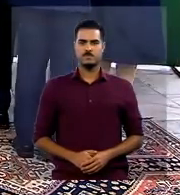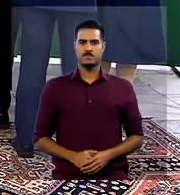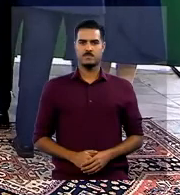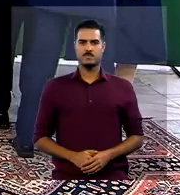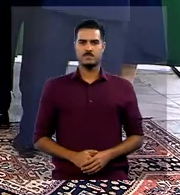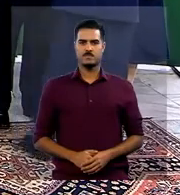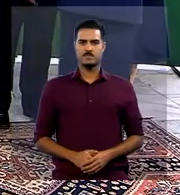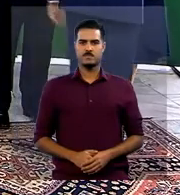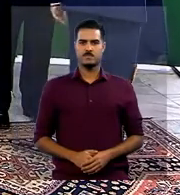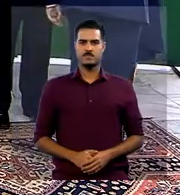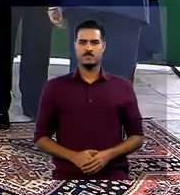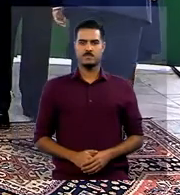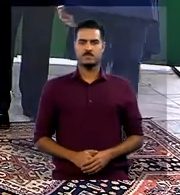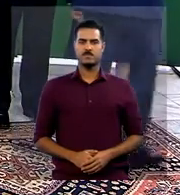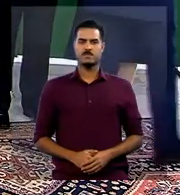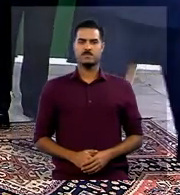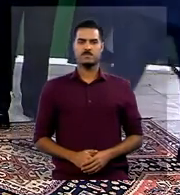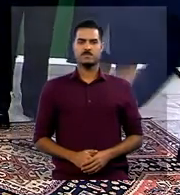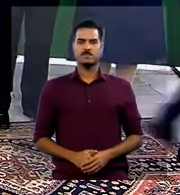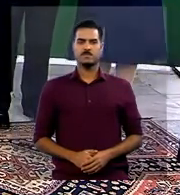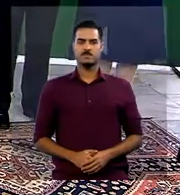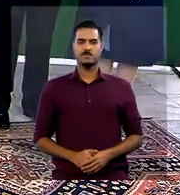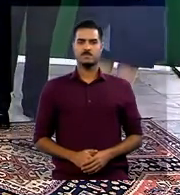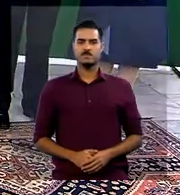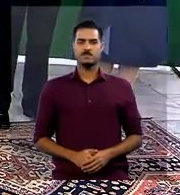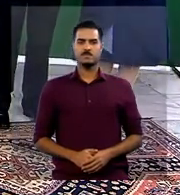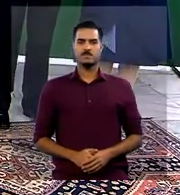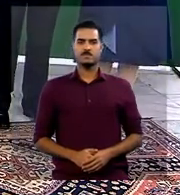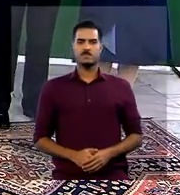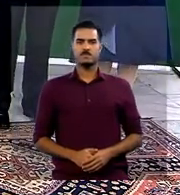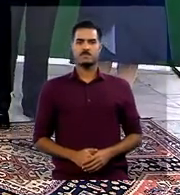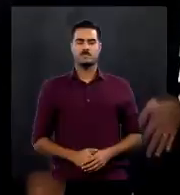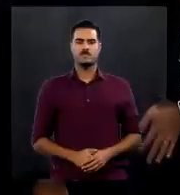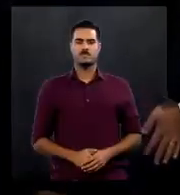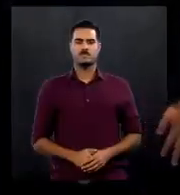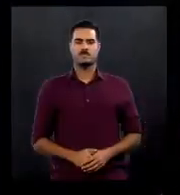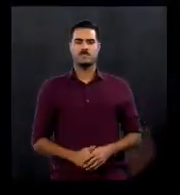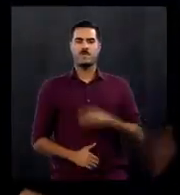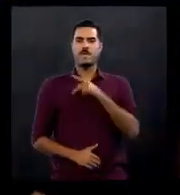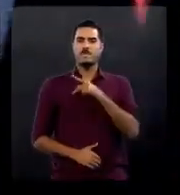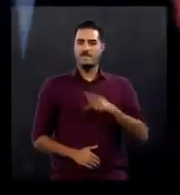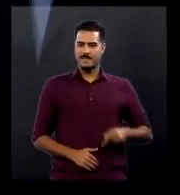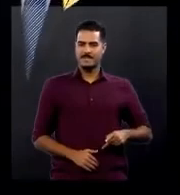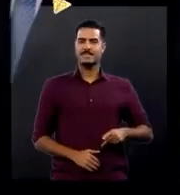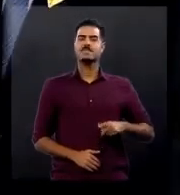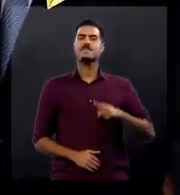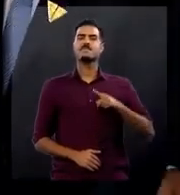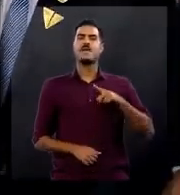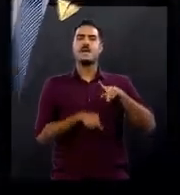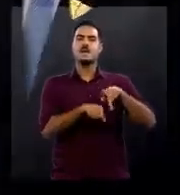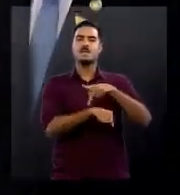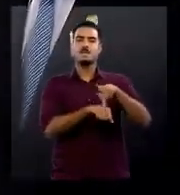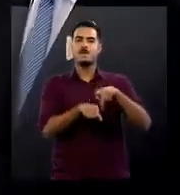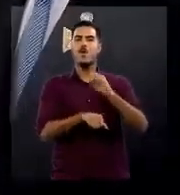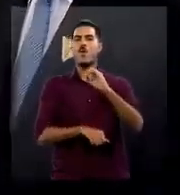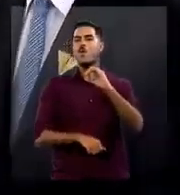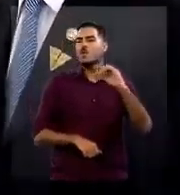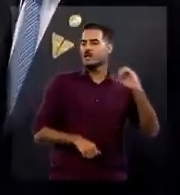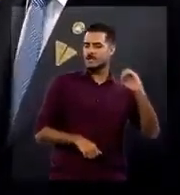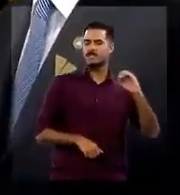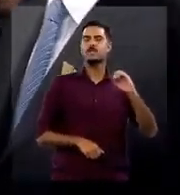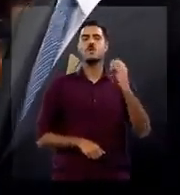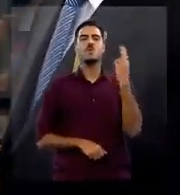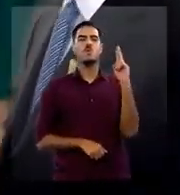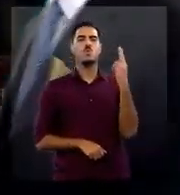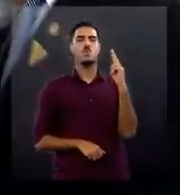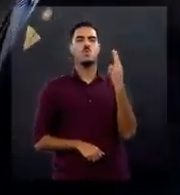Mário Abdo Benítez, presidente Senhor do Paraguai. Tabaré Vázquez, presidente da República Oriental do Uruguai.